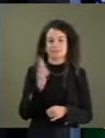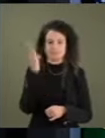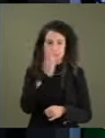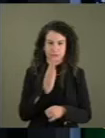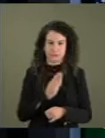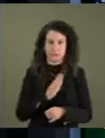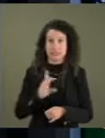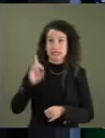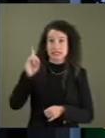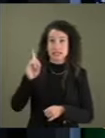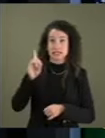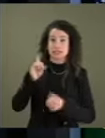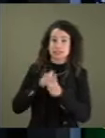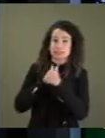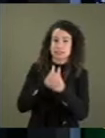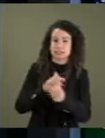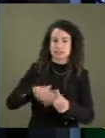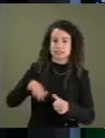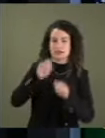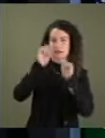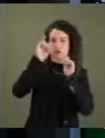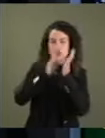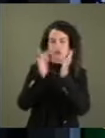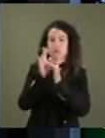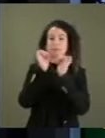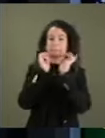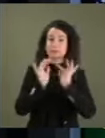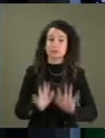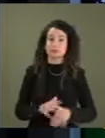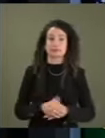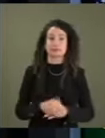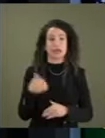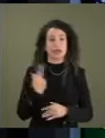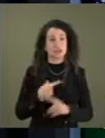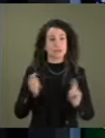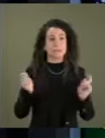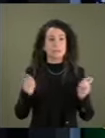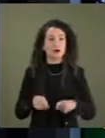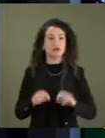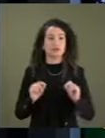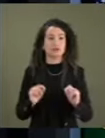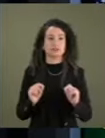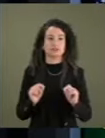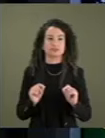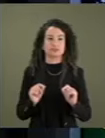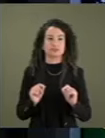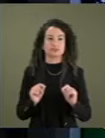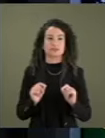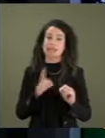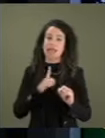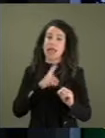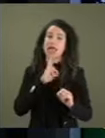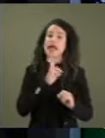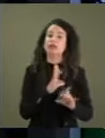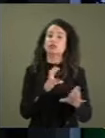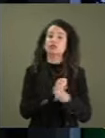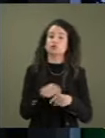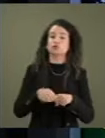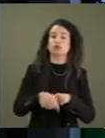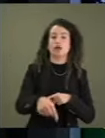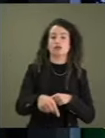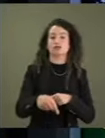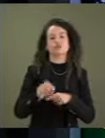nos guie, que Jesus abençoe e que a gente possa ter um desfecho diferente